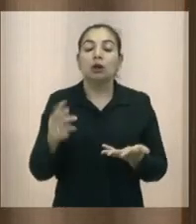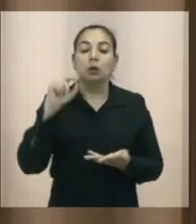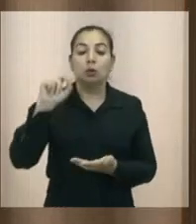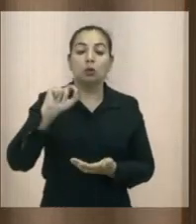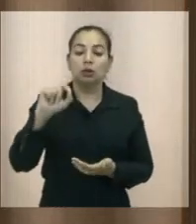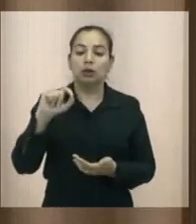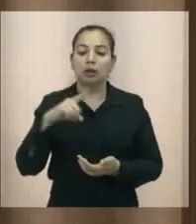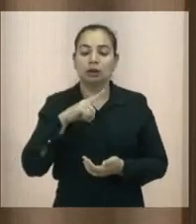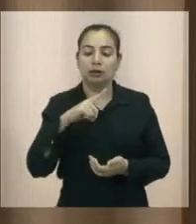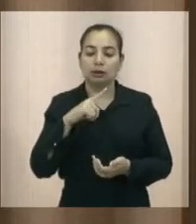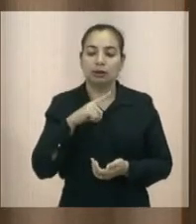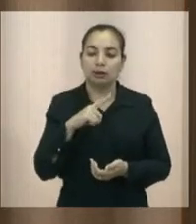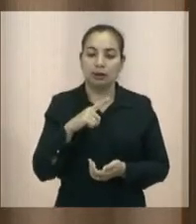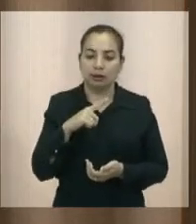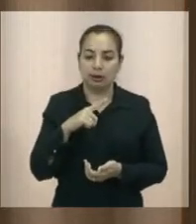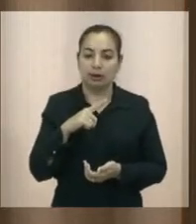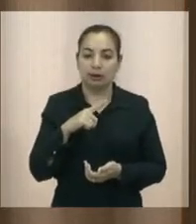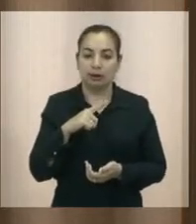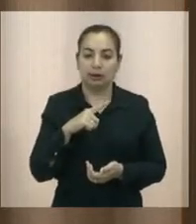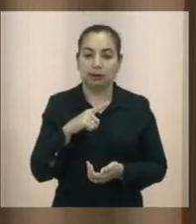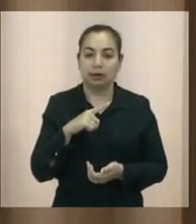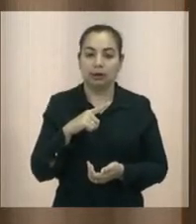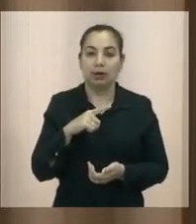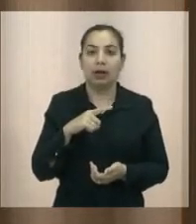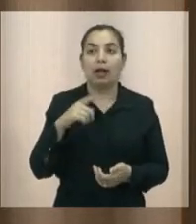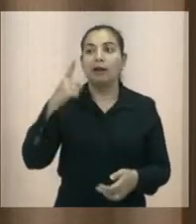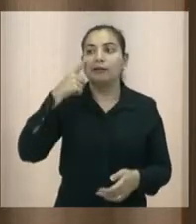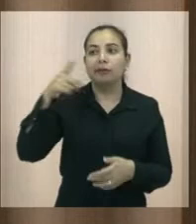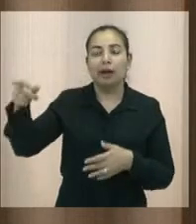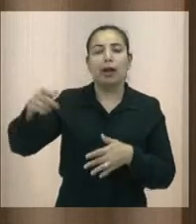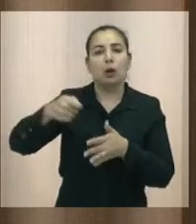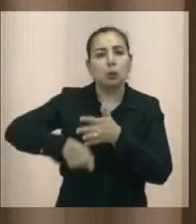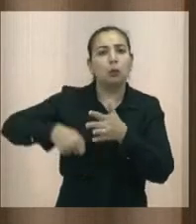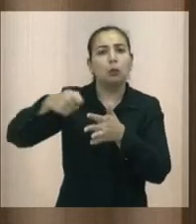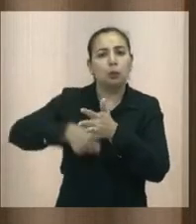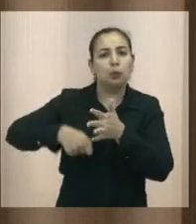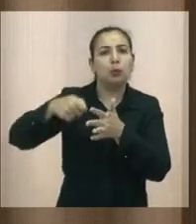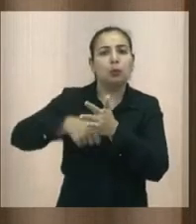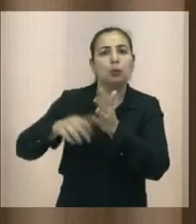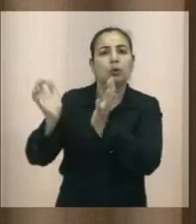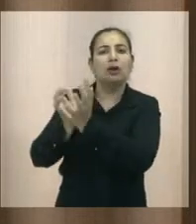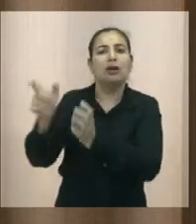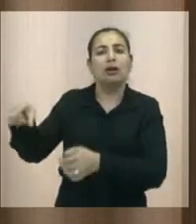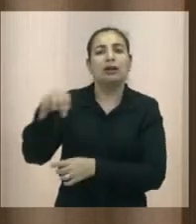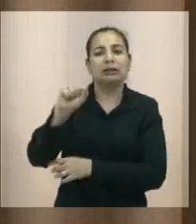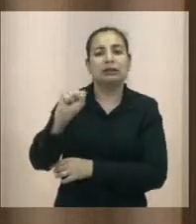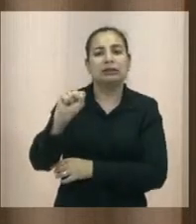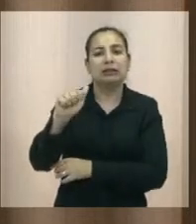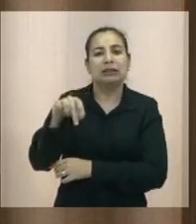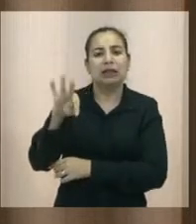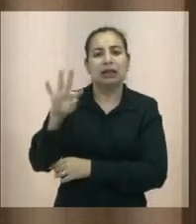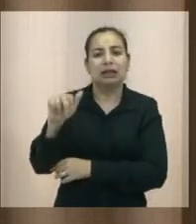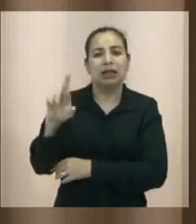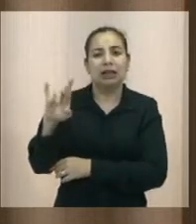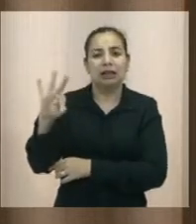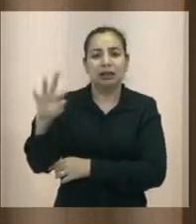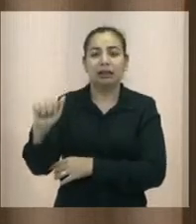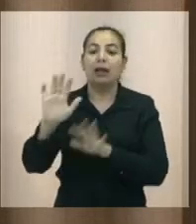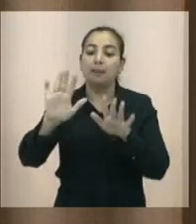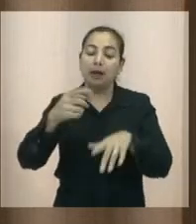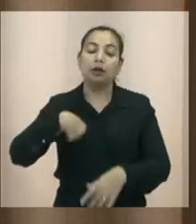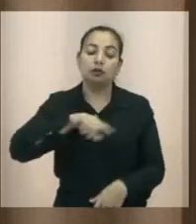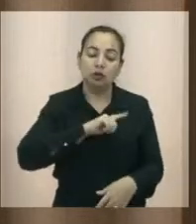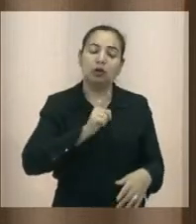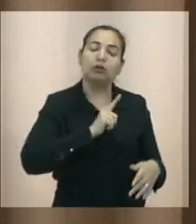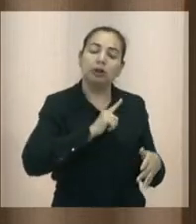aí por intervenções que são necessárias, mas que eu iniciei essa negociação, mas que a comunidade de Santa Rita também está numa